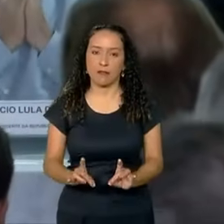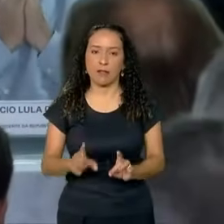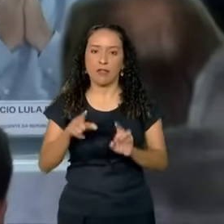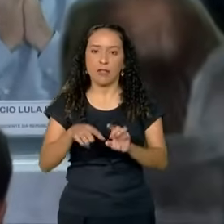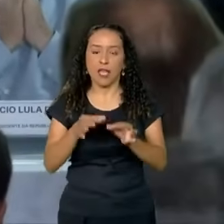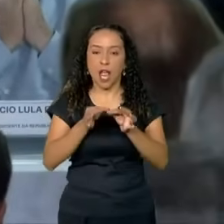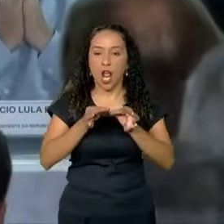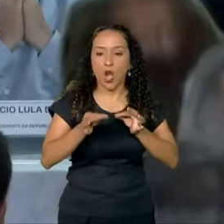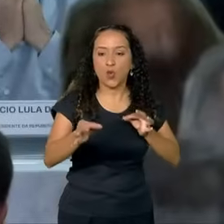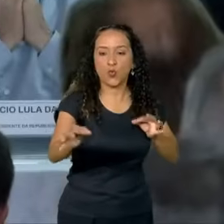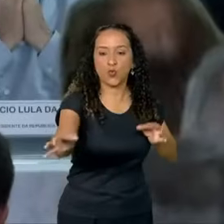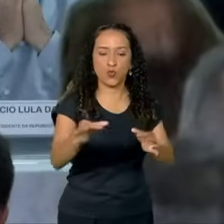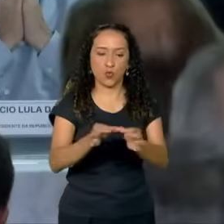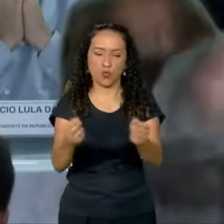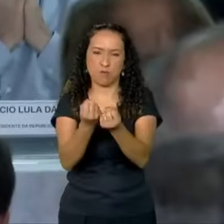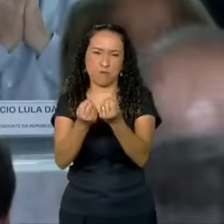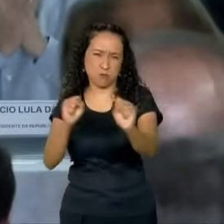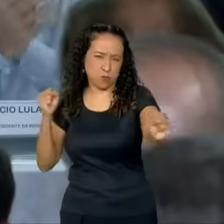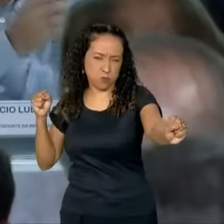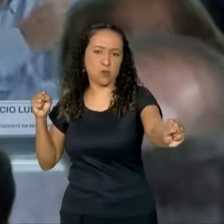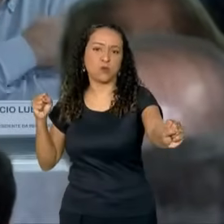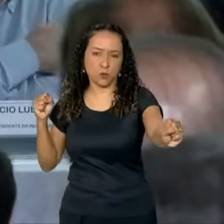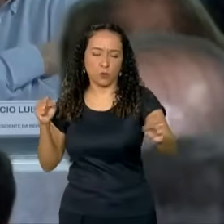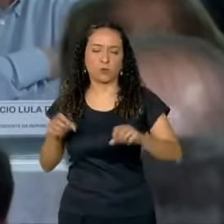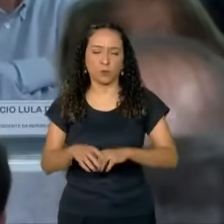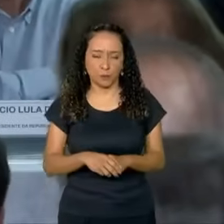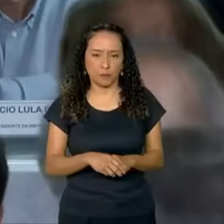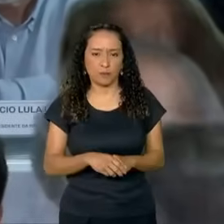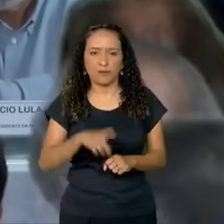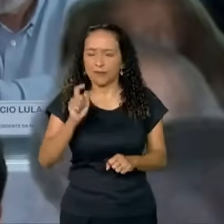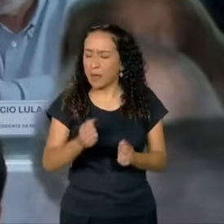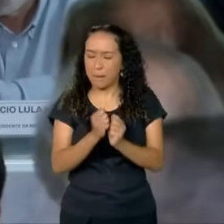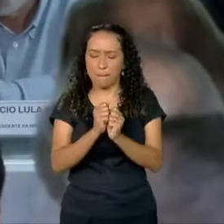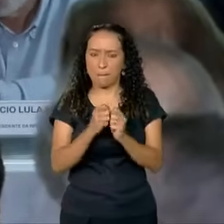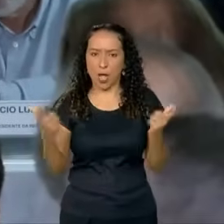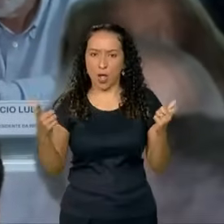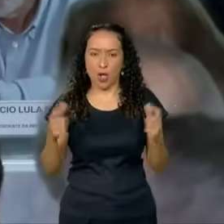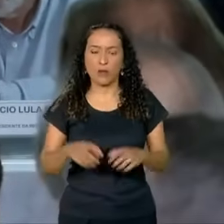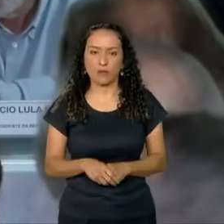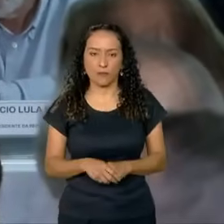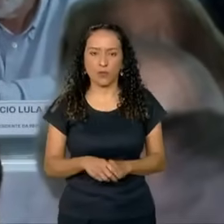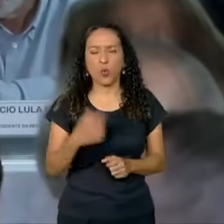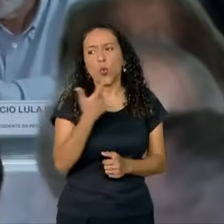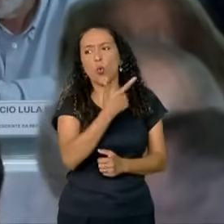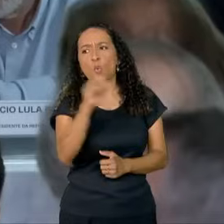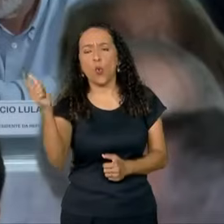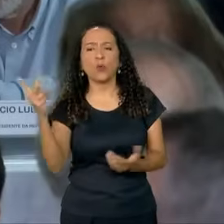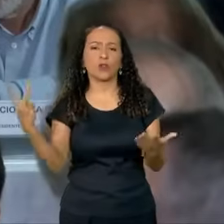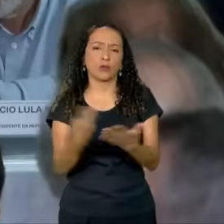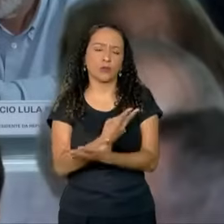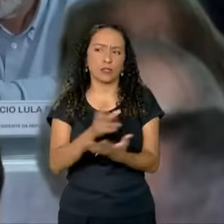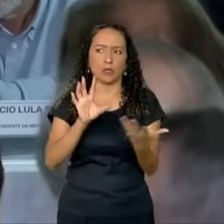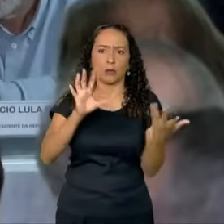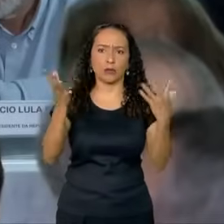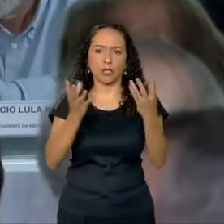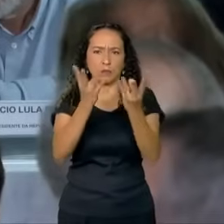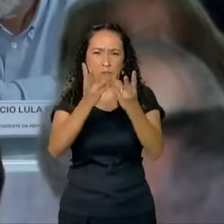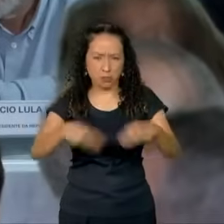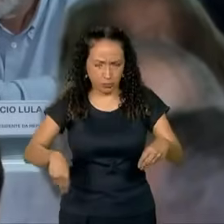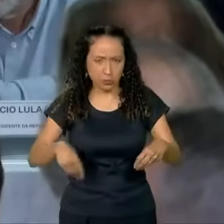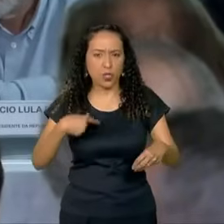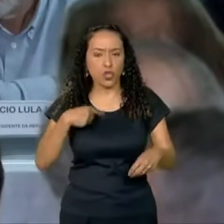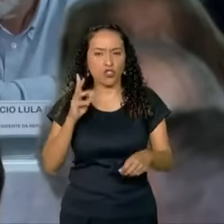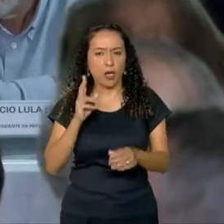extensão gigantesca. É numa extensão muito maior. Outros episódios de catástrofes climáticas, pelo menos que eu